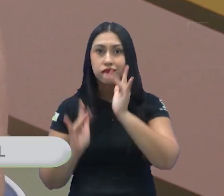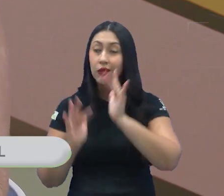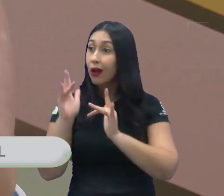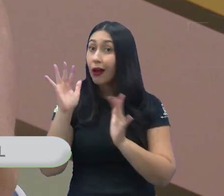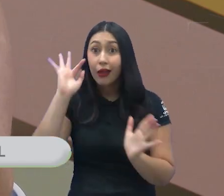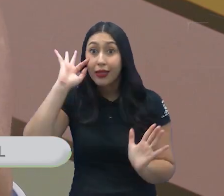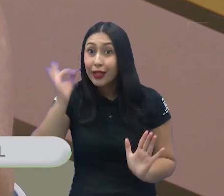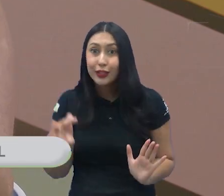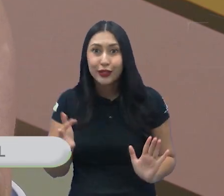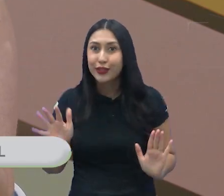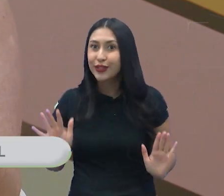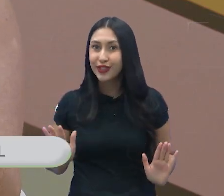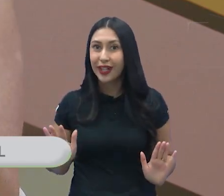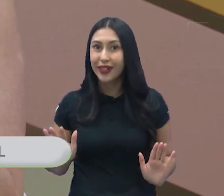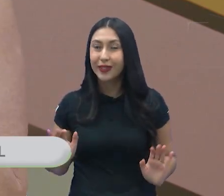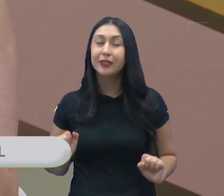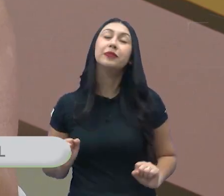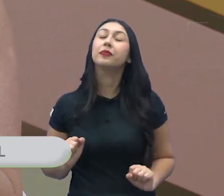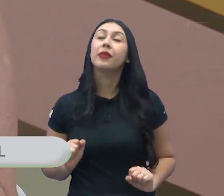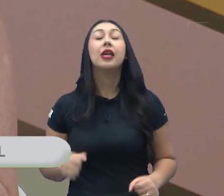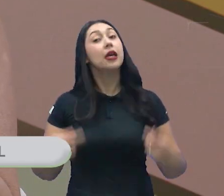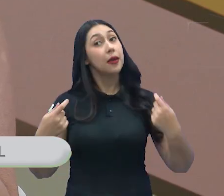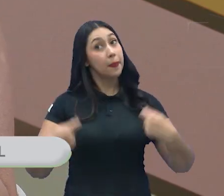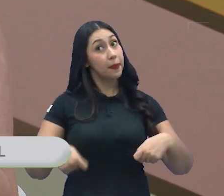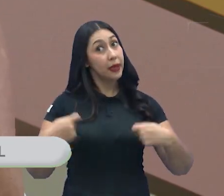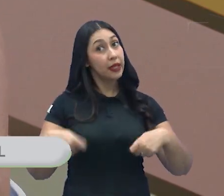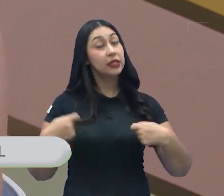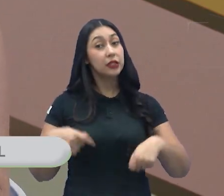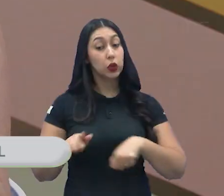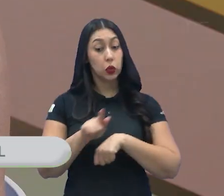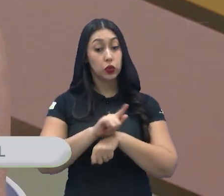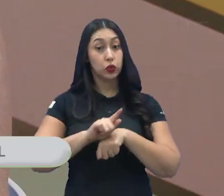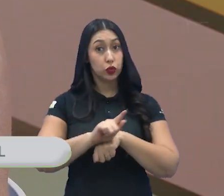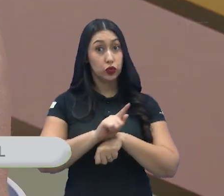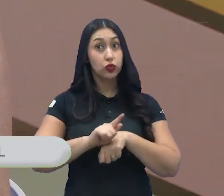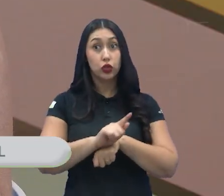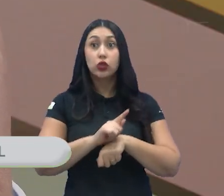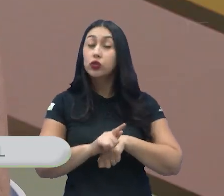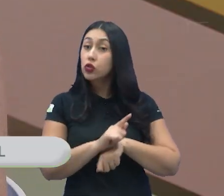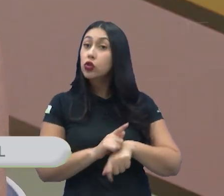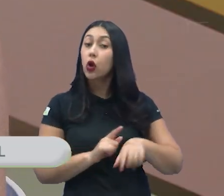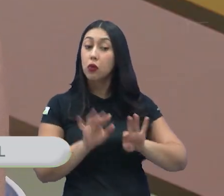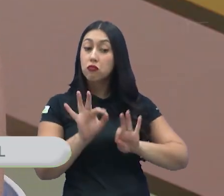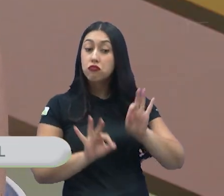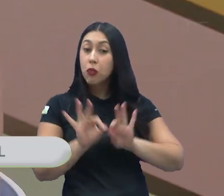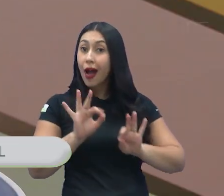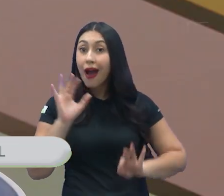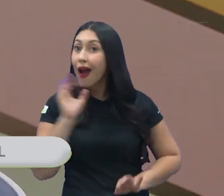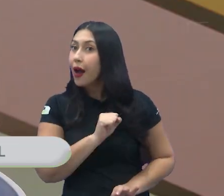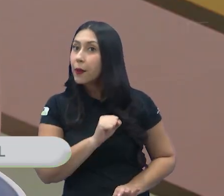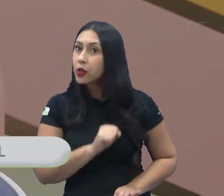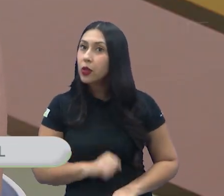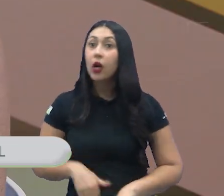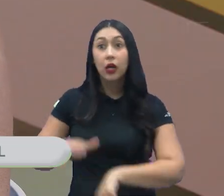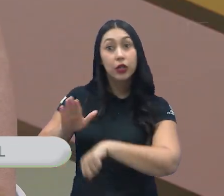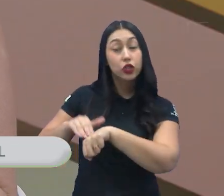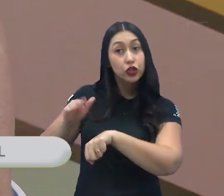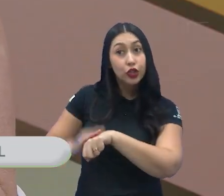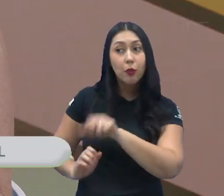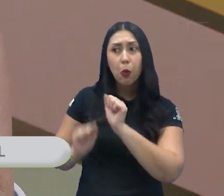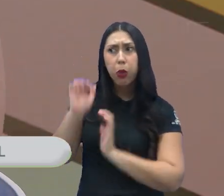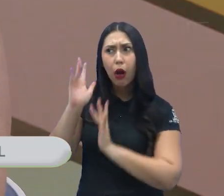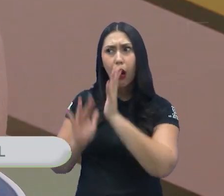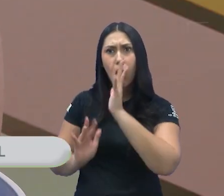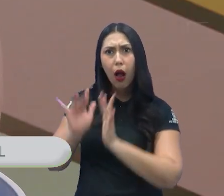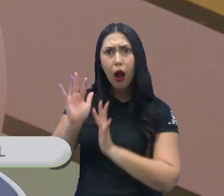Então, se você precisa de um gestor na empresa para fazer umas mudanças mais rápidas, chama um colérico